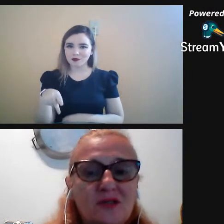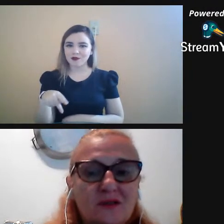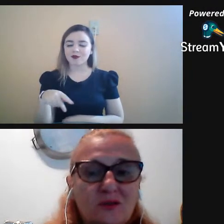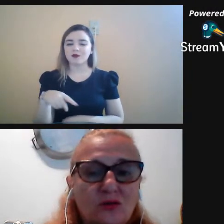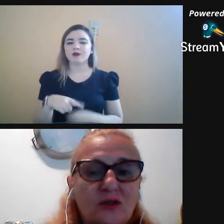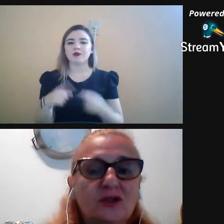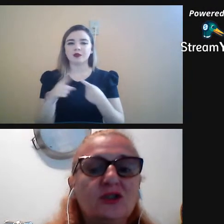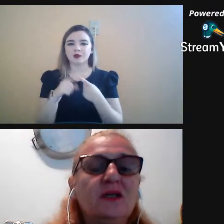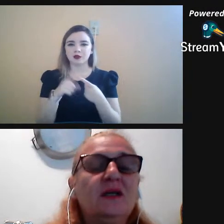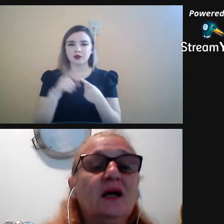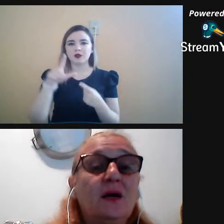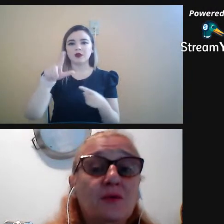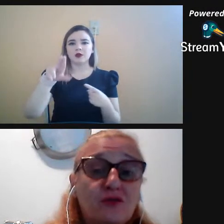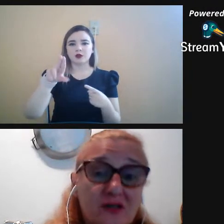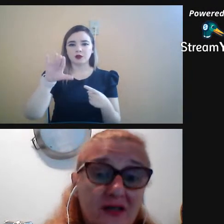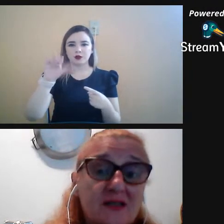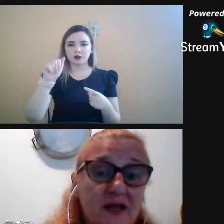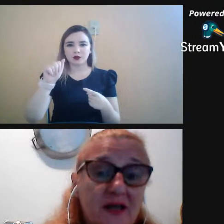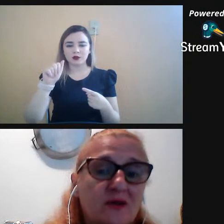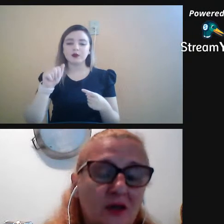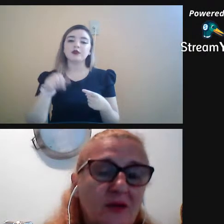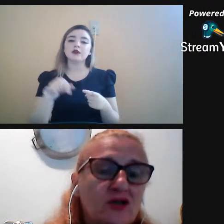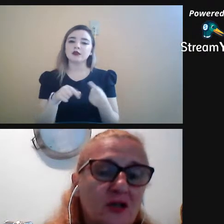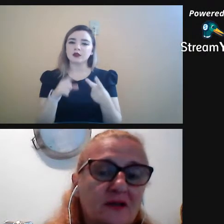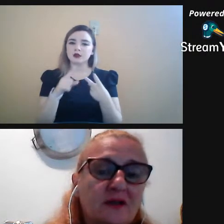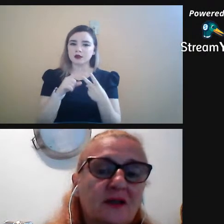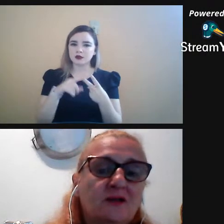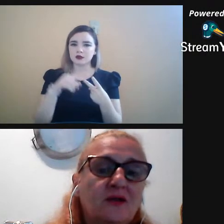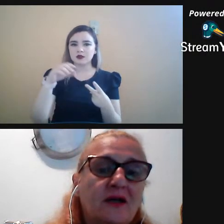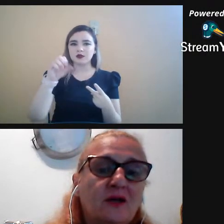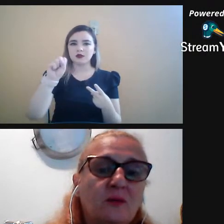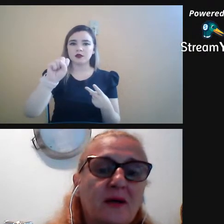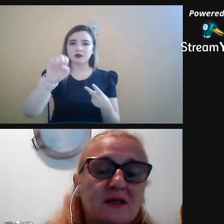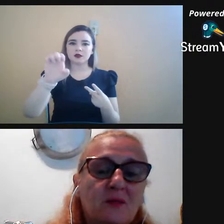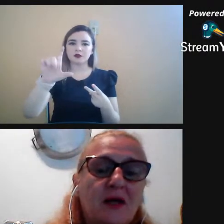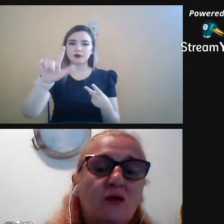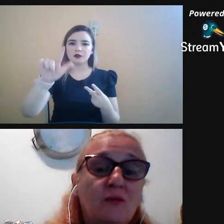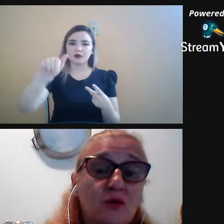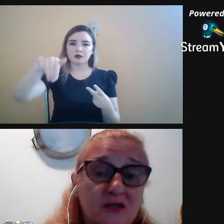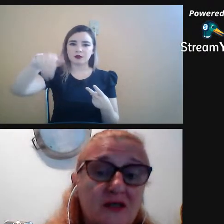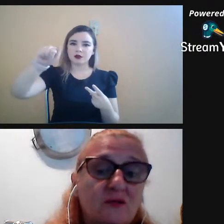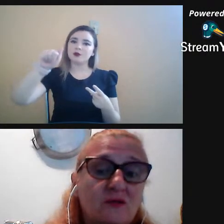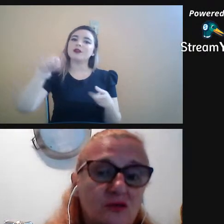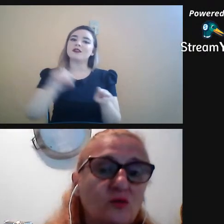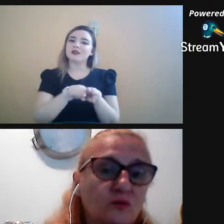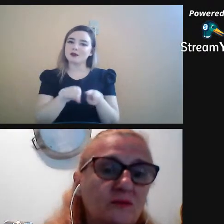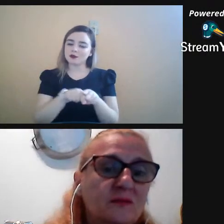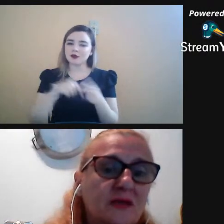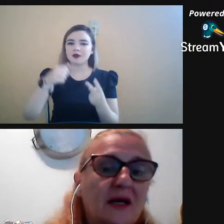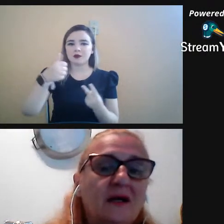1902 a 1802. A professora Selma também está entrando e queiram participar com a